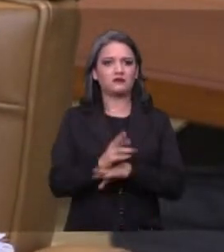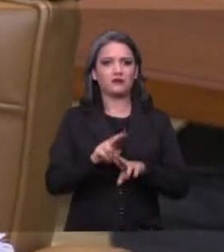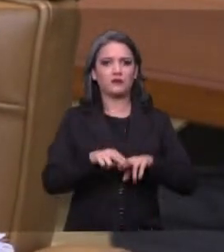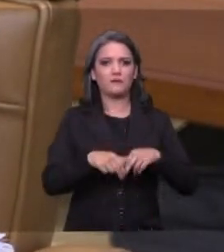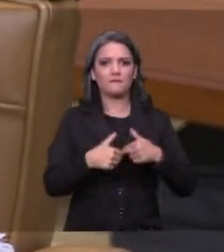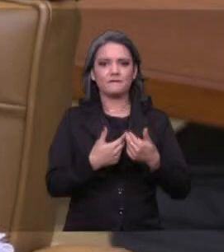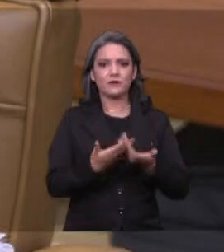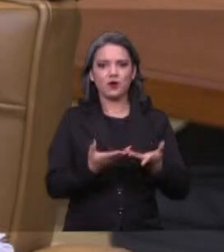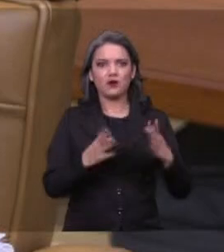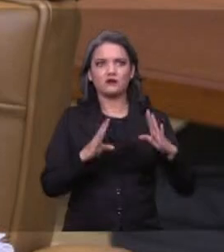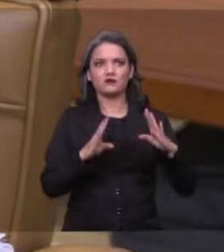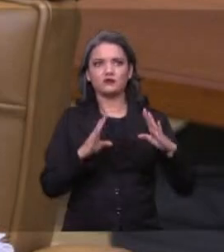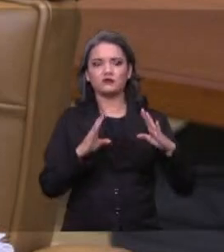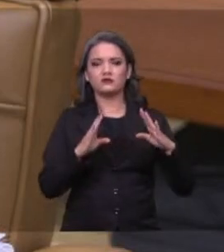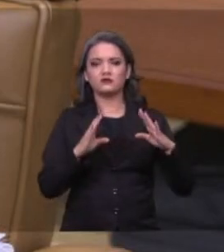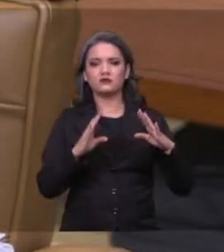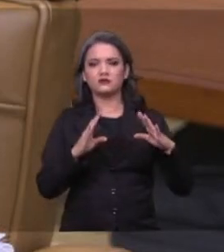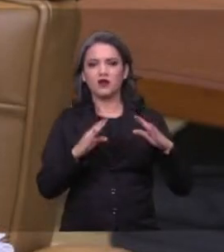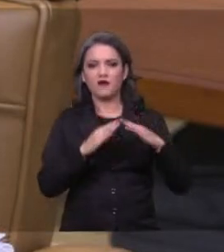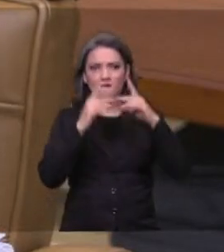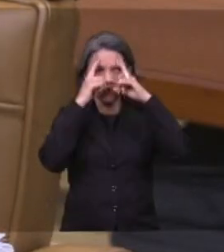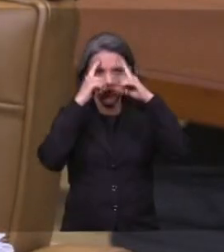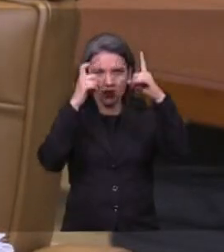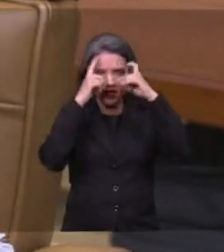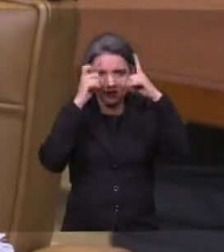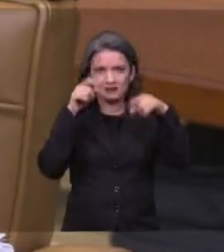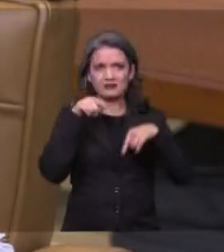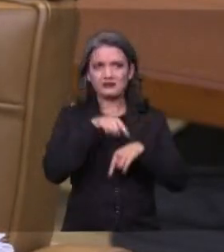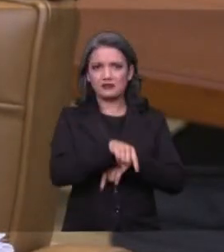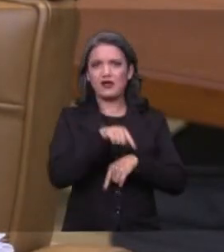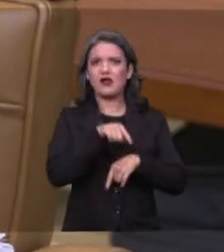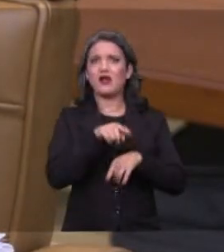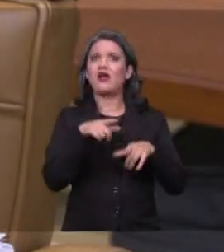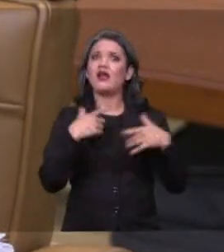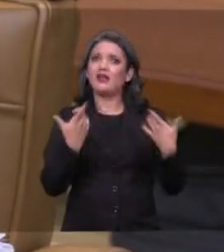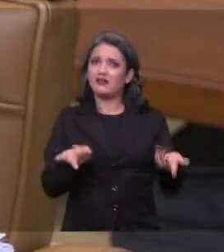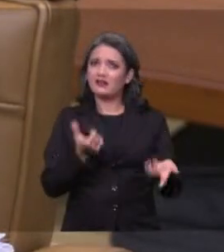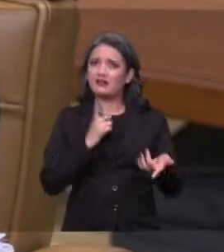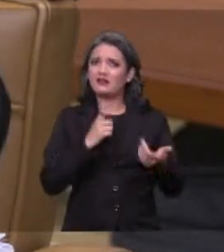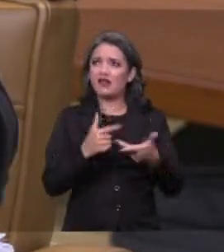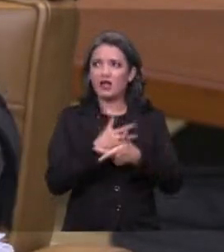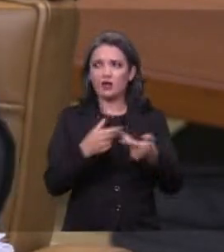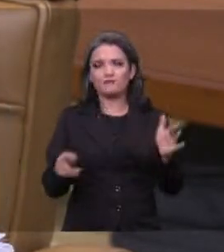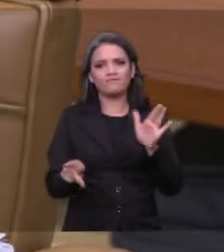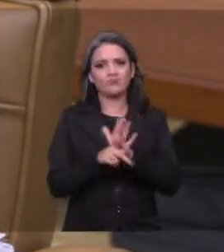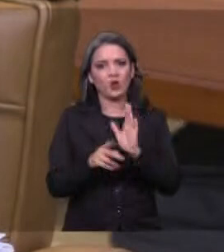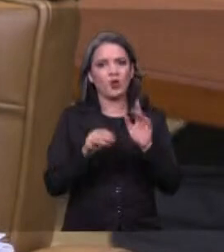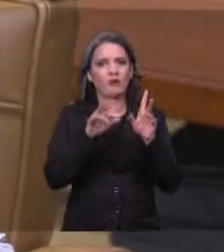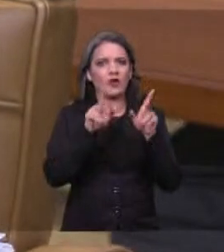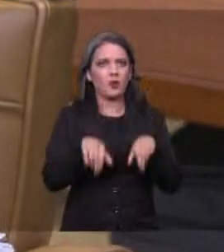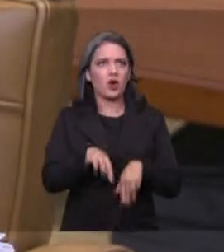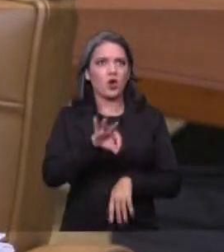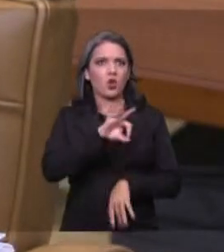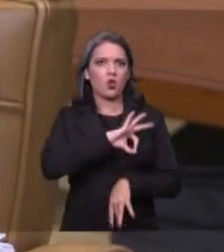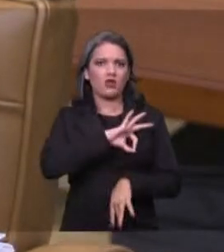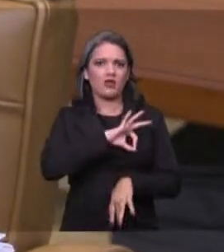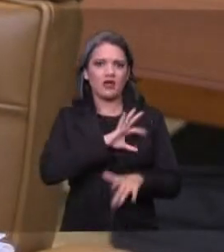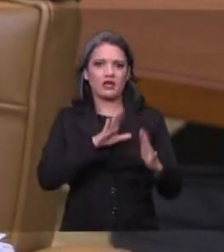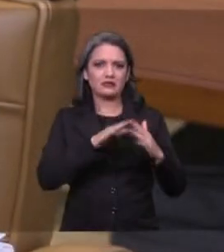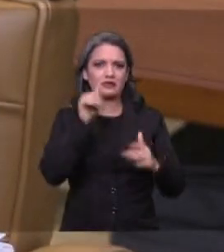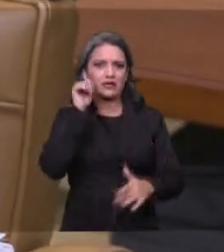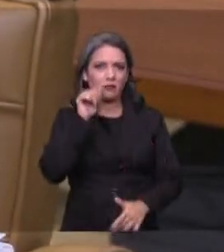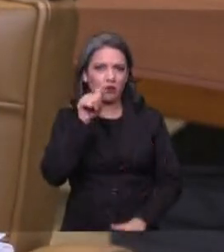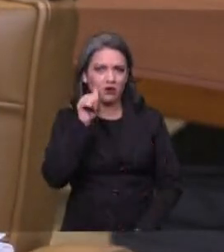uma preparação diferenciada, acabam, assim como nas delegacias de violência doméstica, via delegacias da